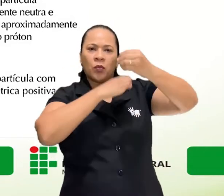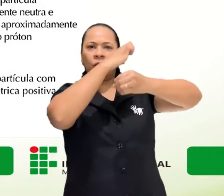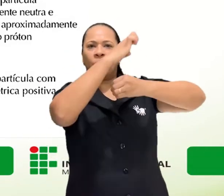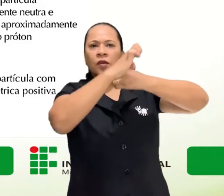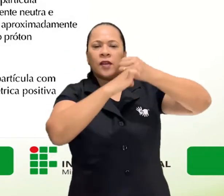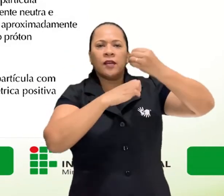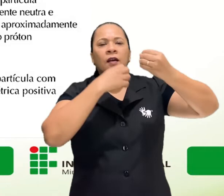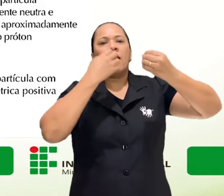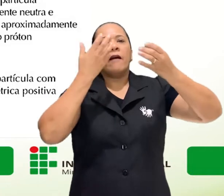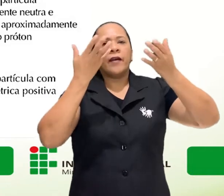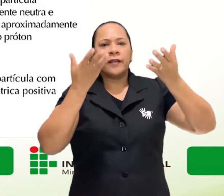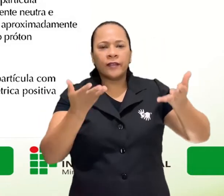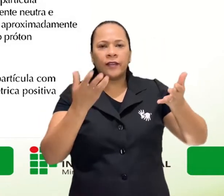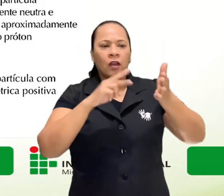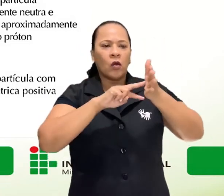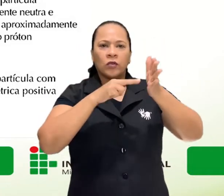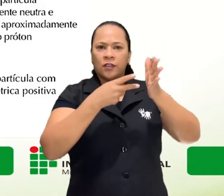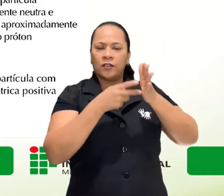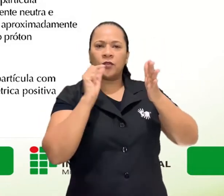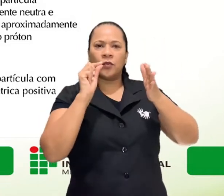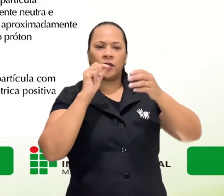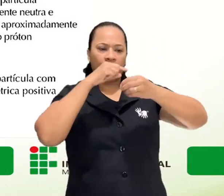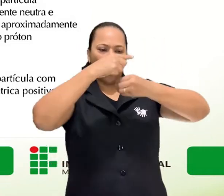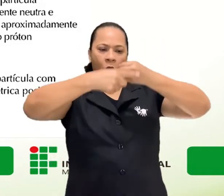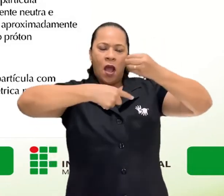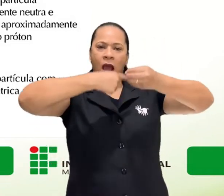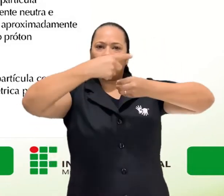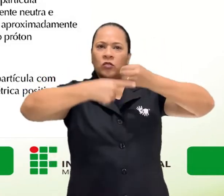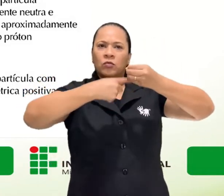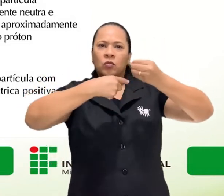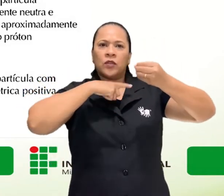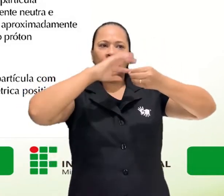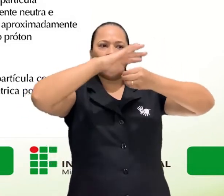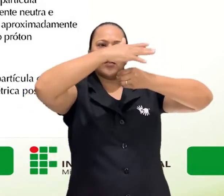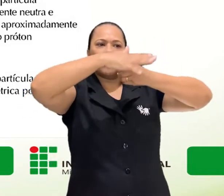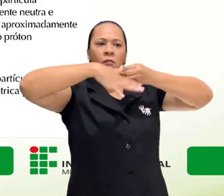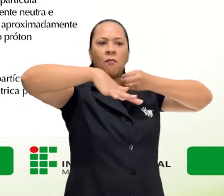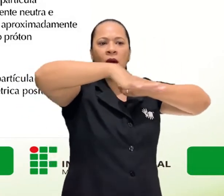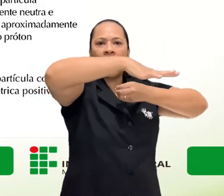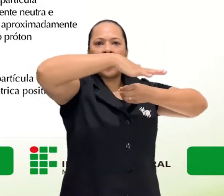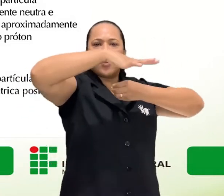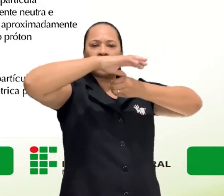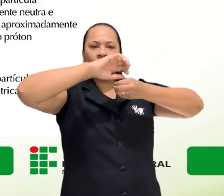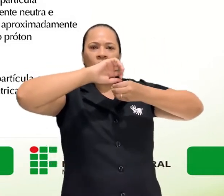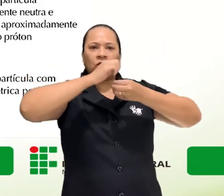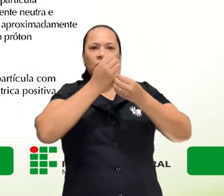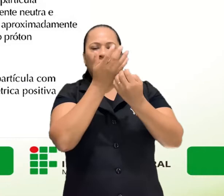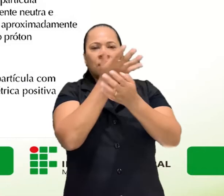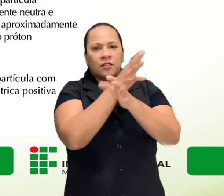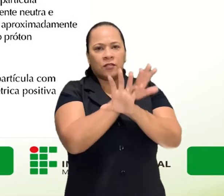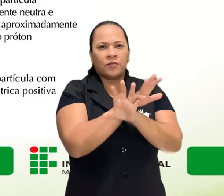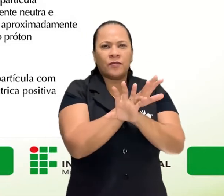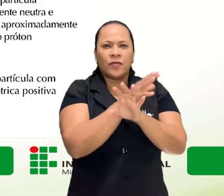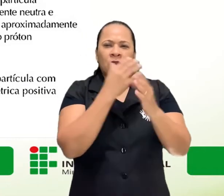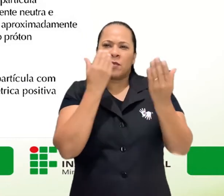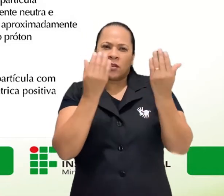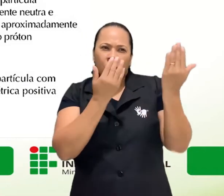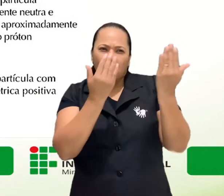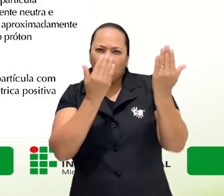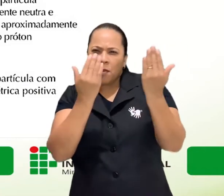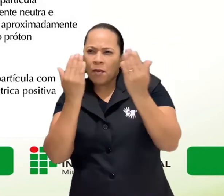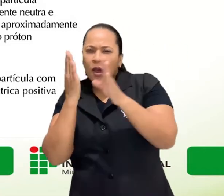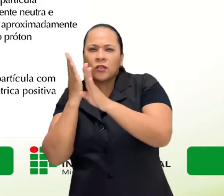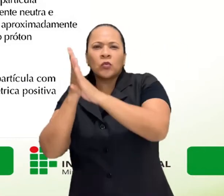diretos, significa que a maior parte do átomo é constituído de espaços vazios. Mas por que ele chegou